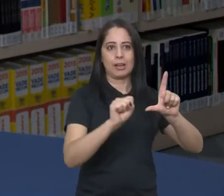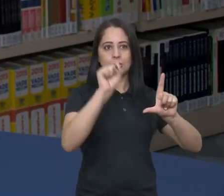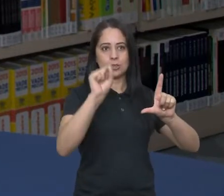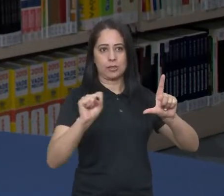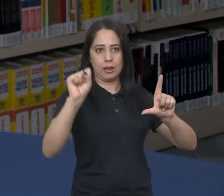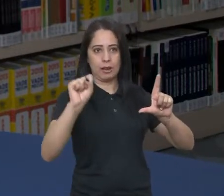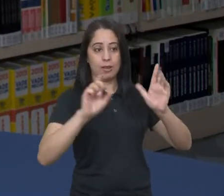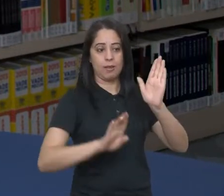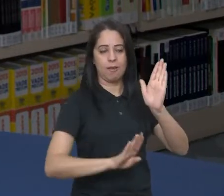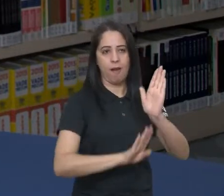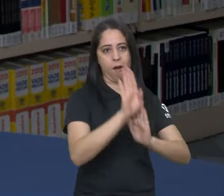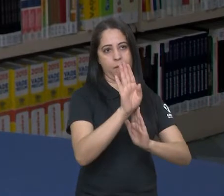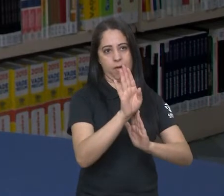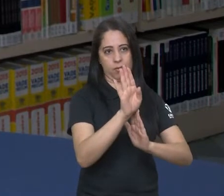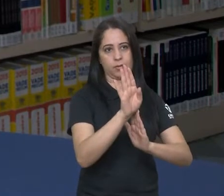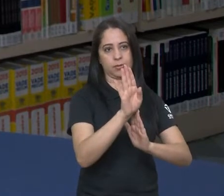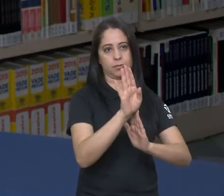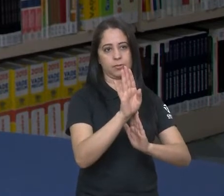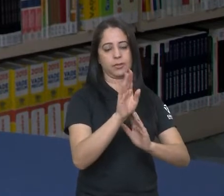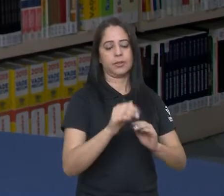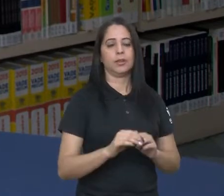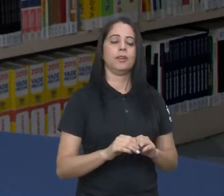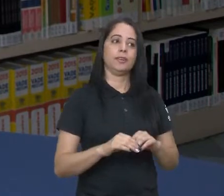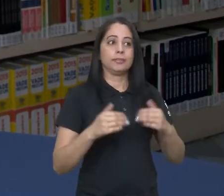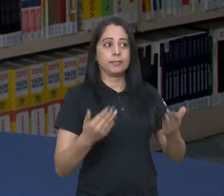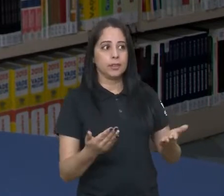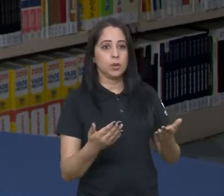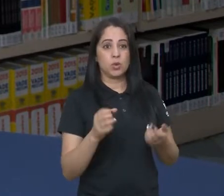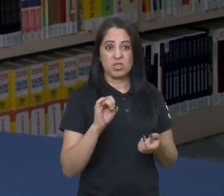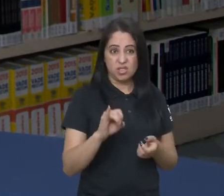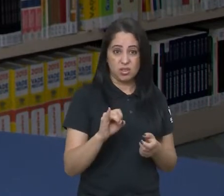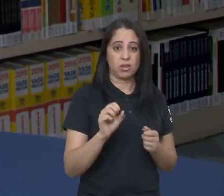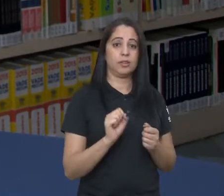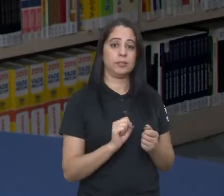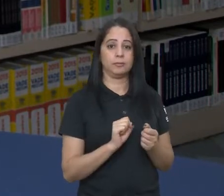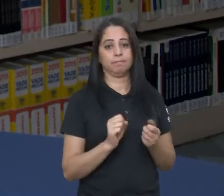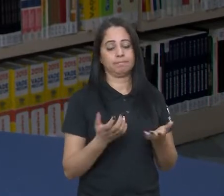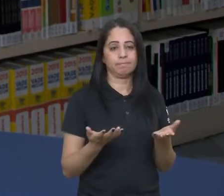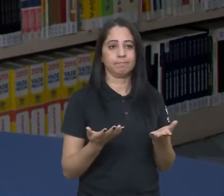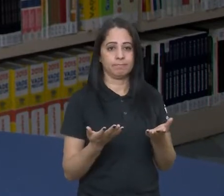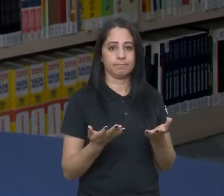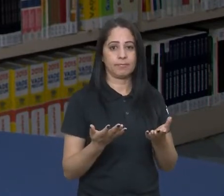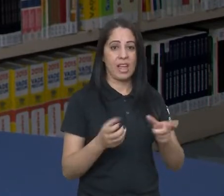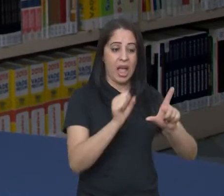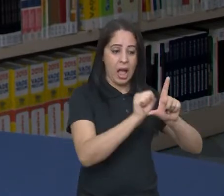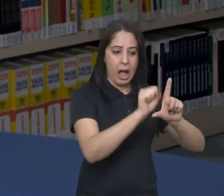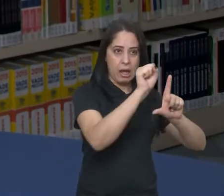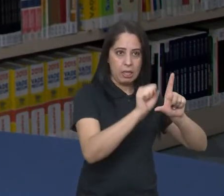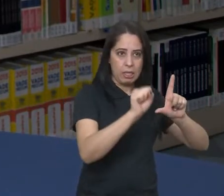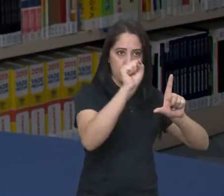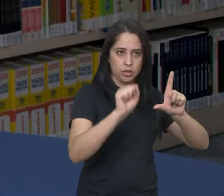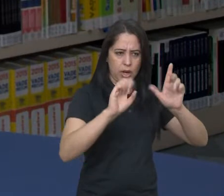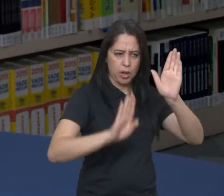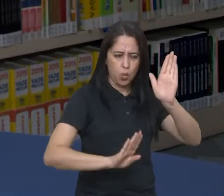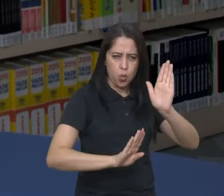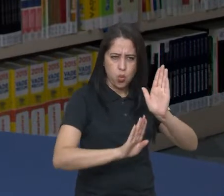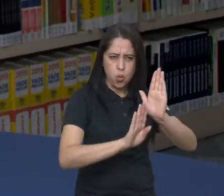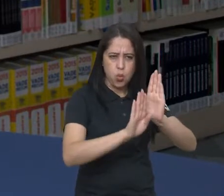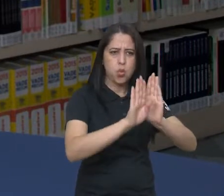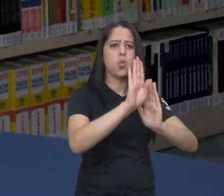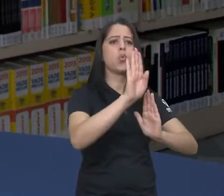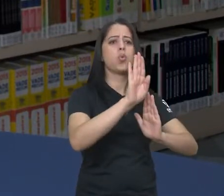inibir o consumo, para tentar parar a inflação. E aí quando ele eleva essa taxa